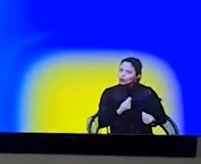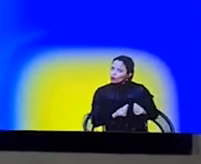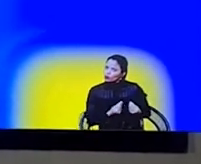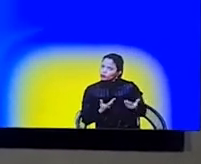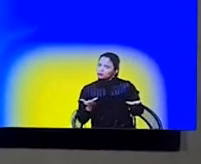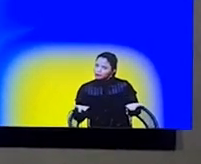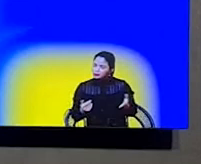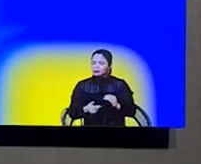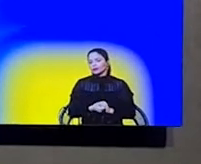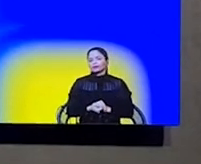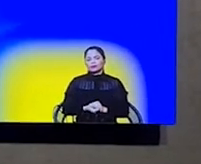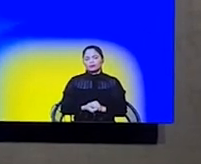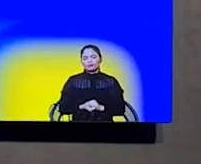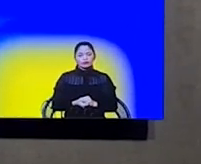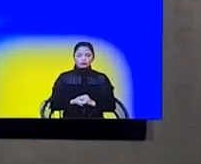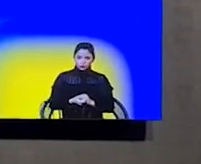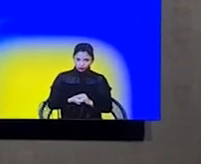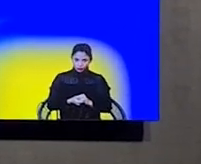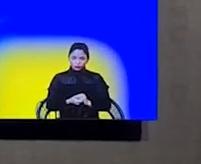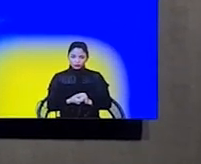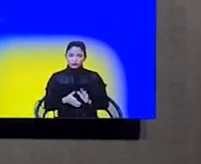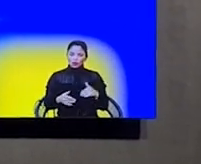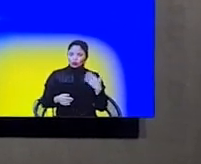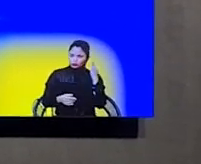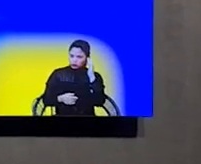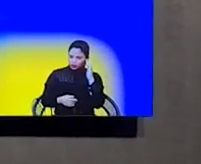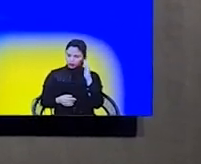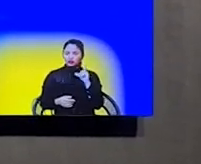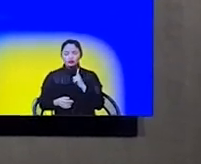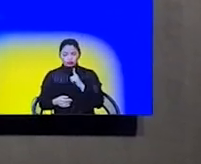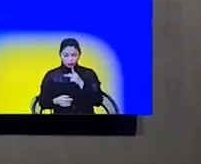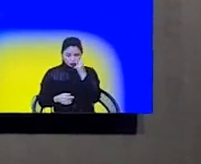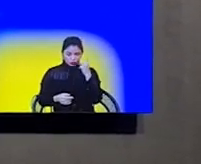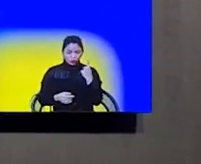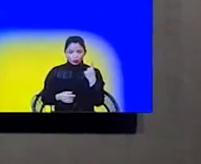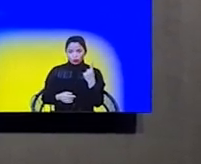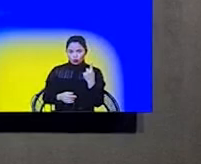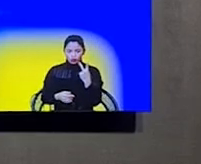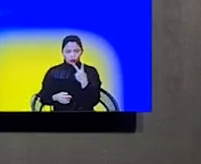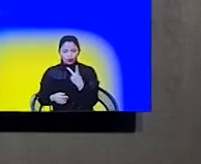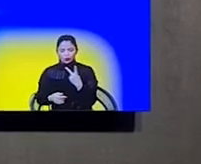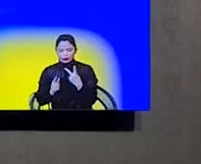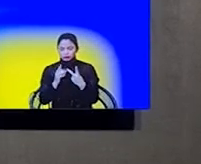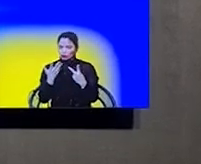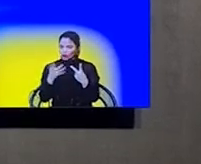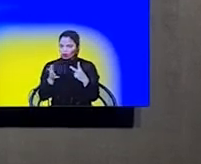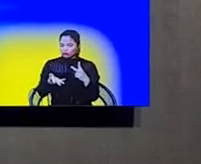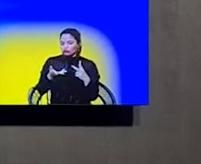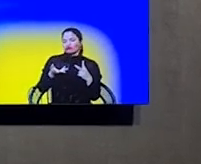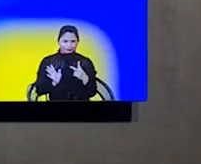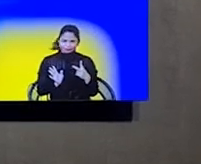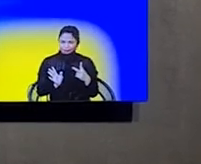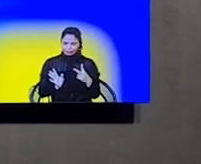conta. Então vamos lá, sem mais delongas. A gente entende que seller que está no nível 1 e 2, a gente não quer incentivar. A gente